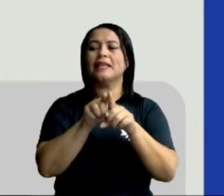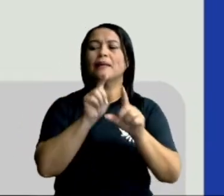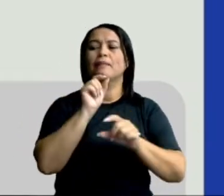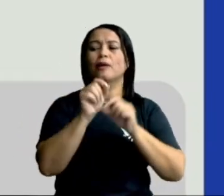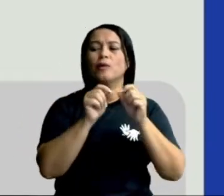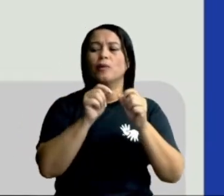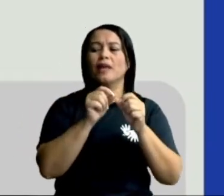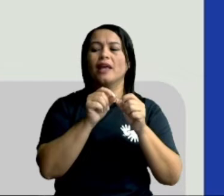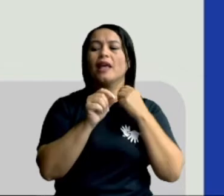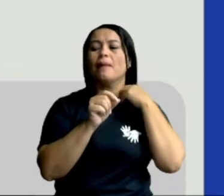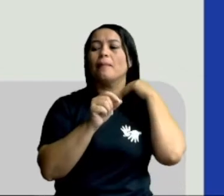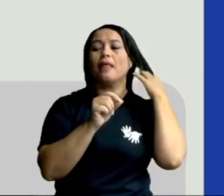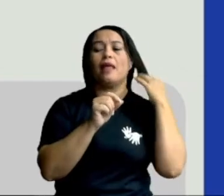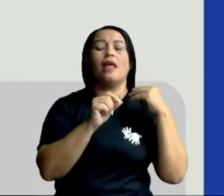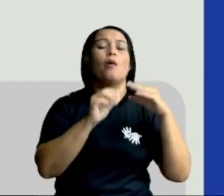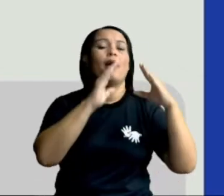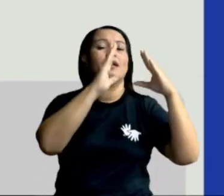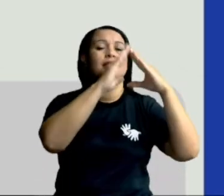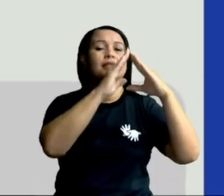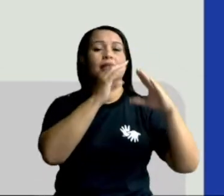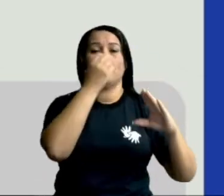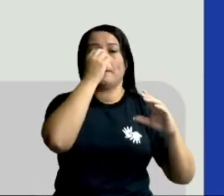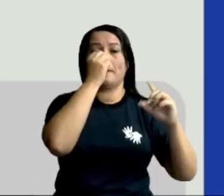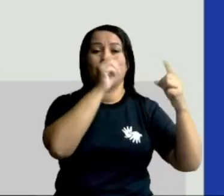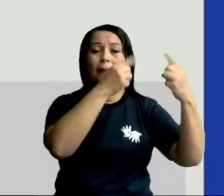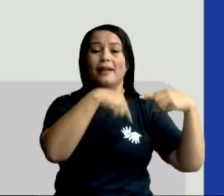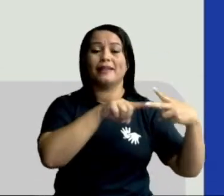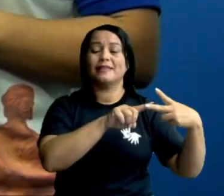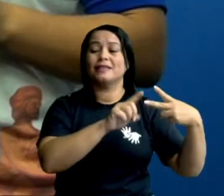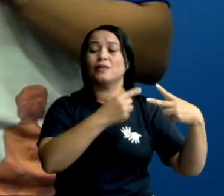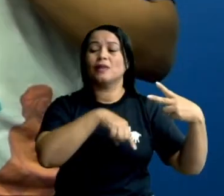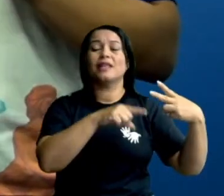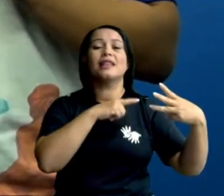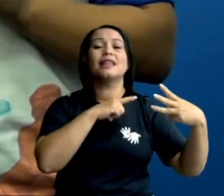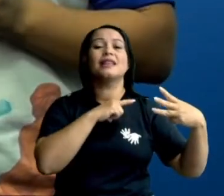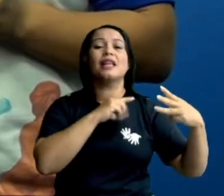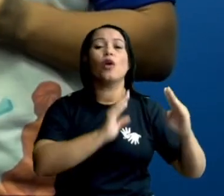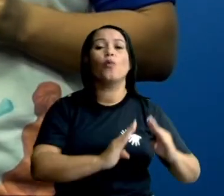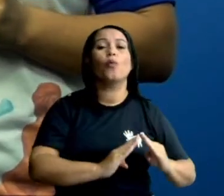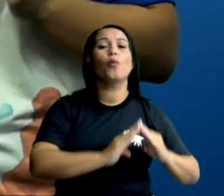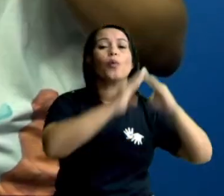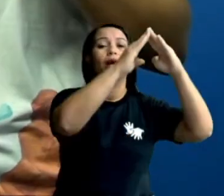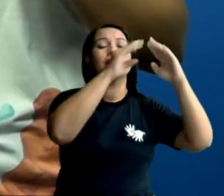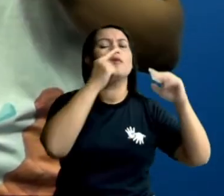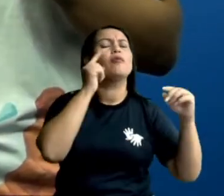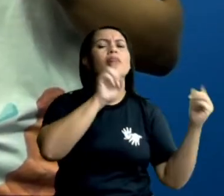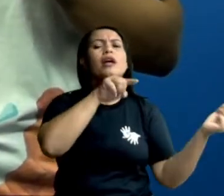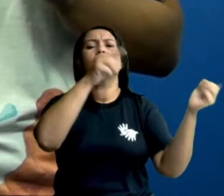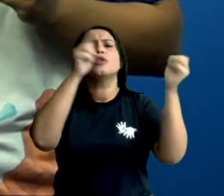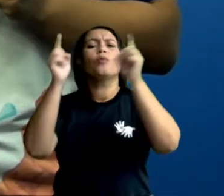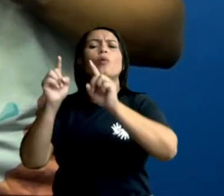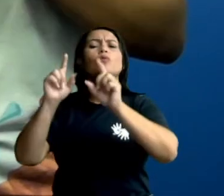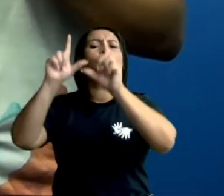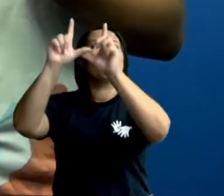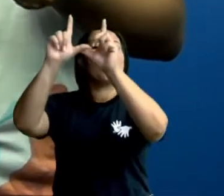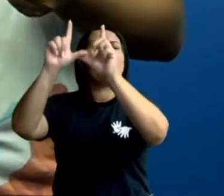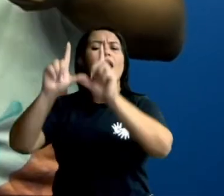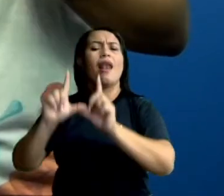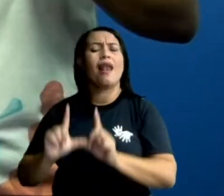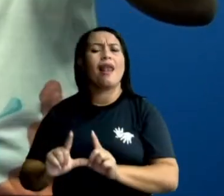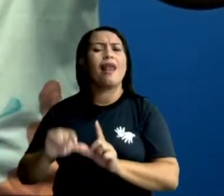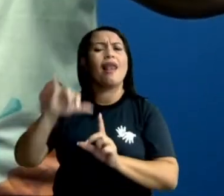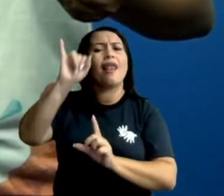um foguete, tá certo? E do outro lado, tem as formas planas. E